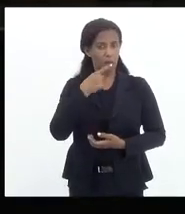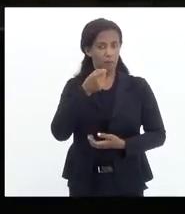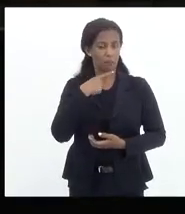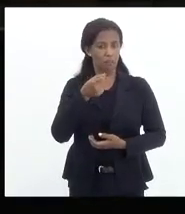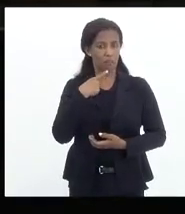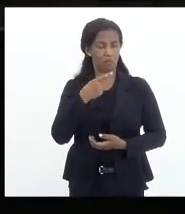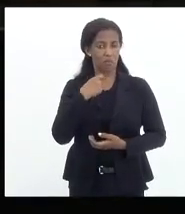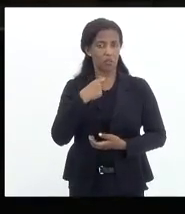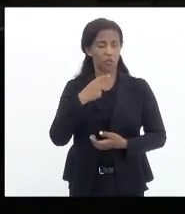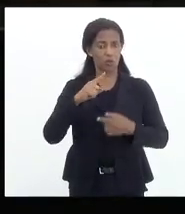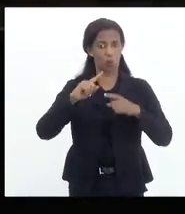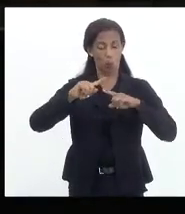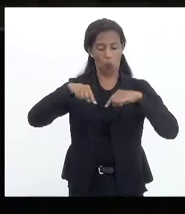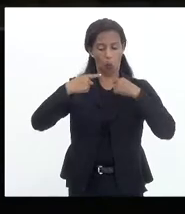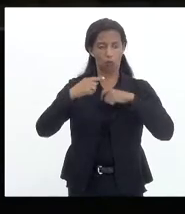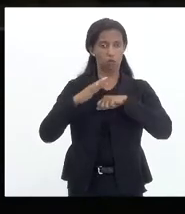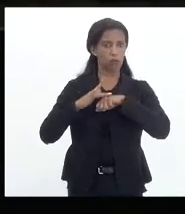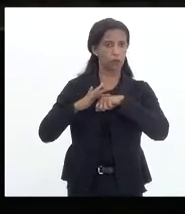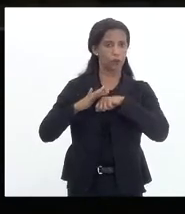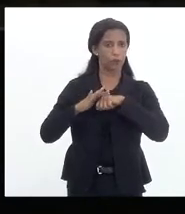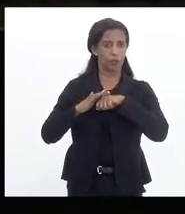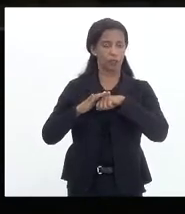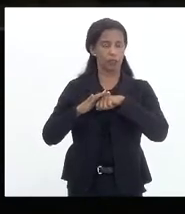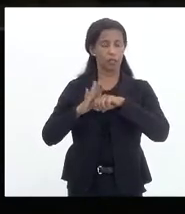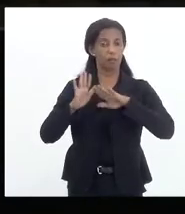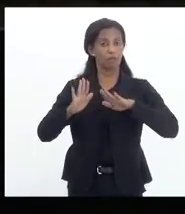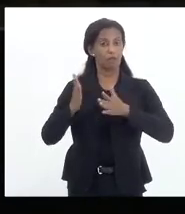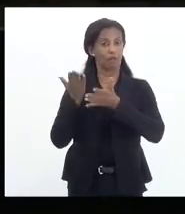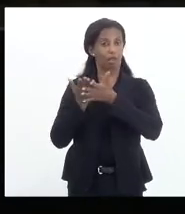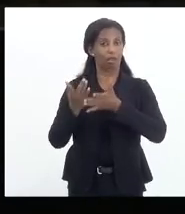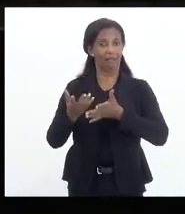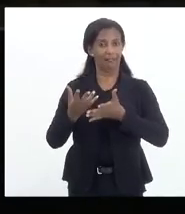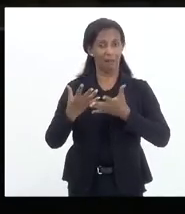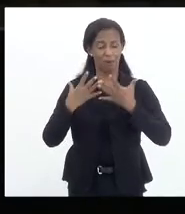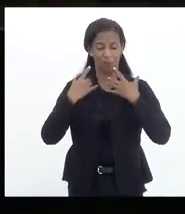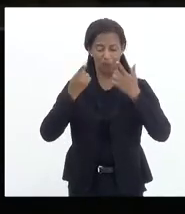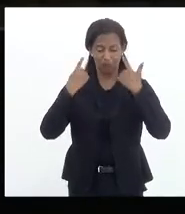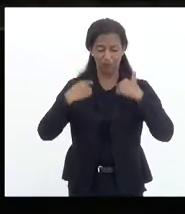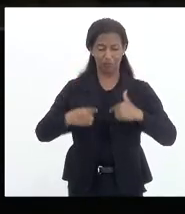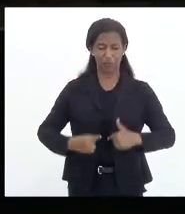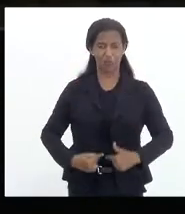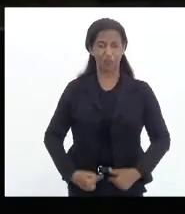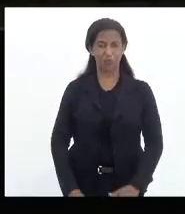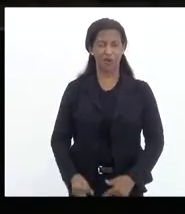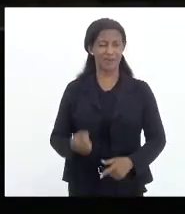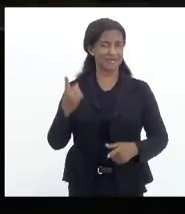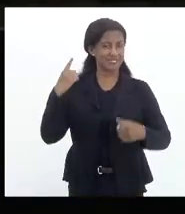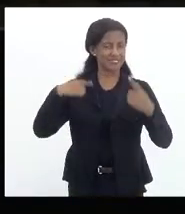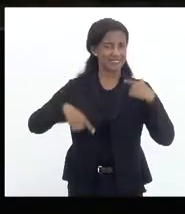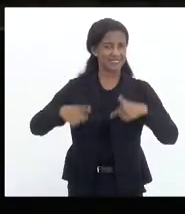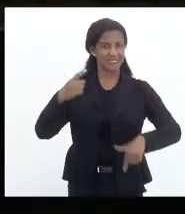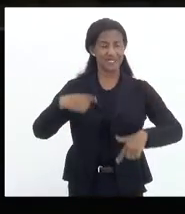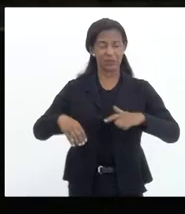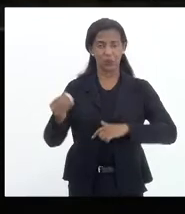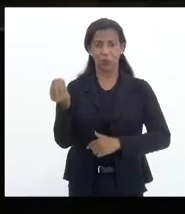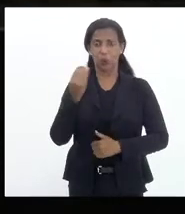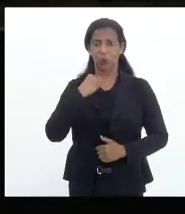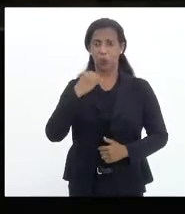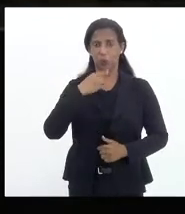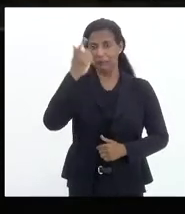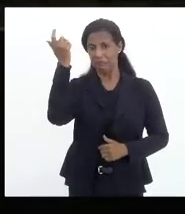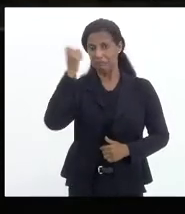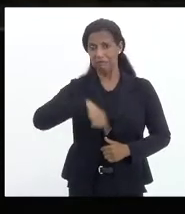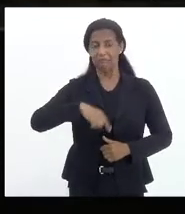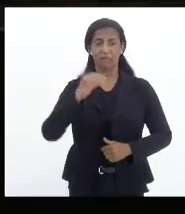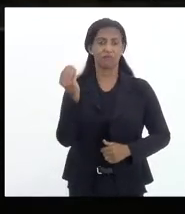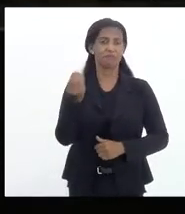faz efeito para combater essa doença mas aqui acaba com a musculatura da pessoa acaba com fisicamente com ser